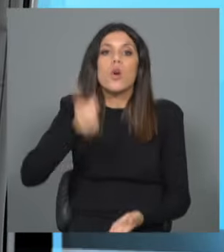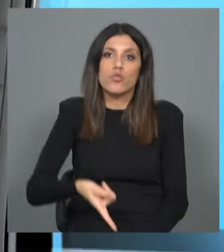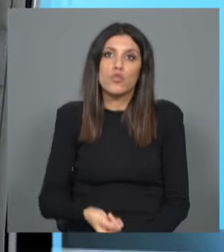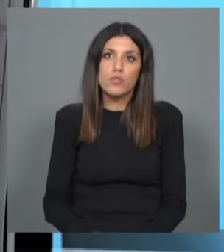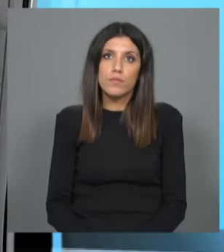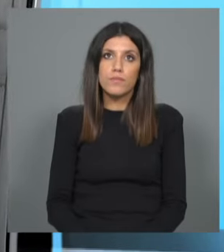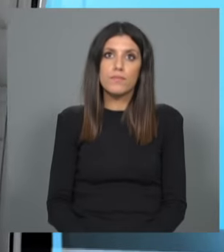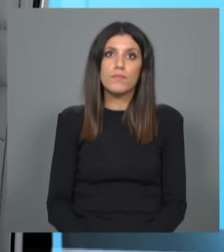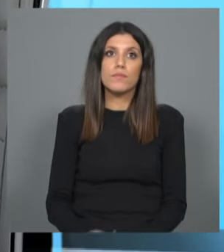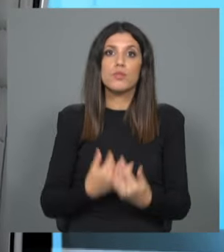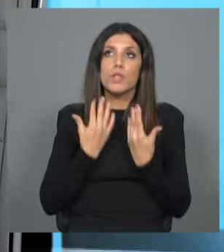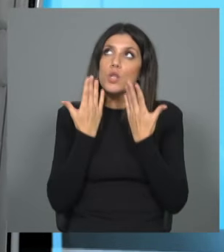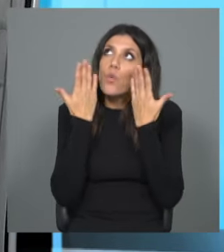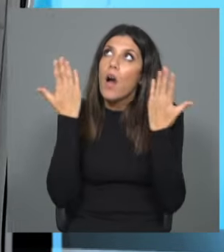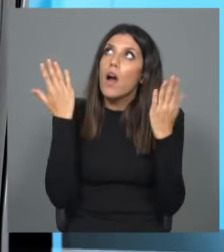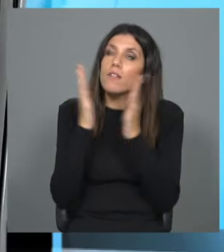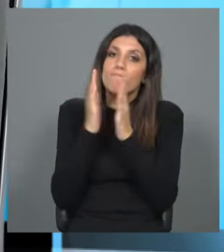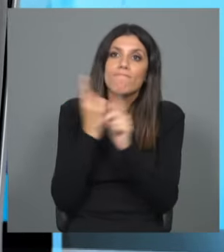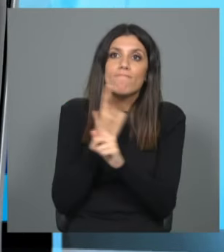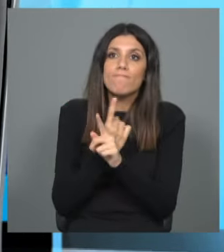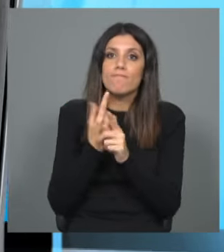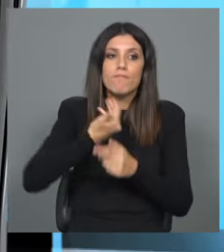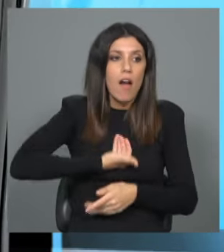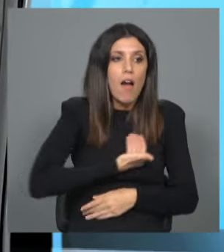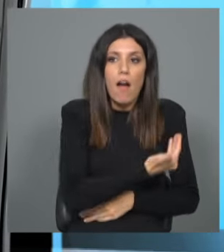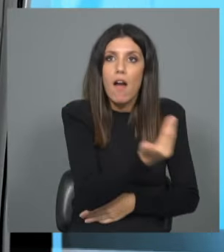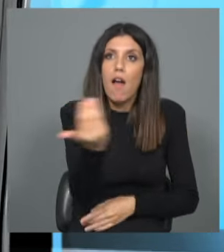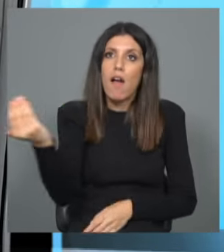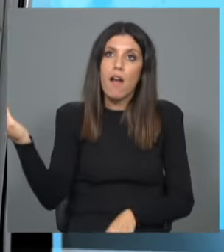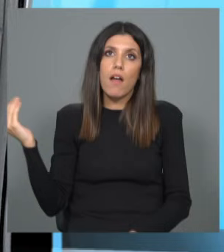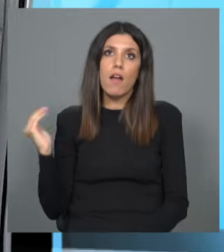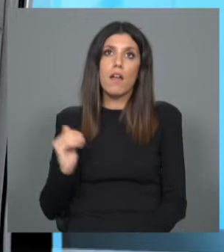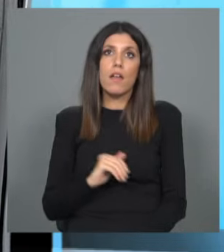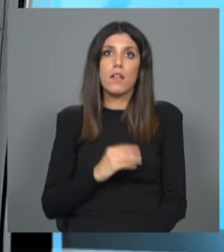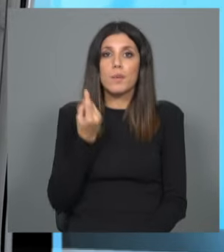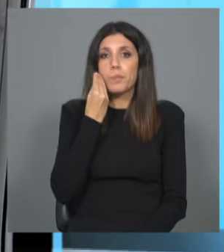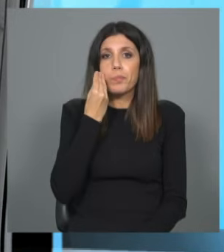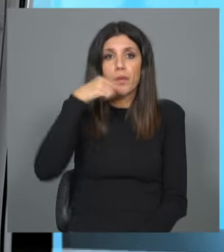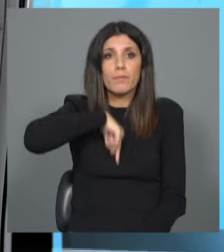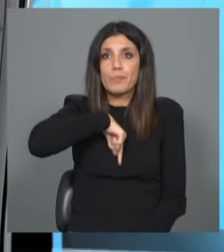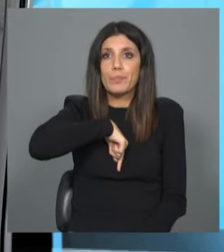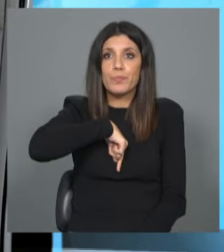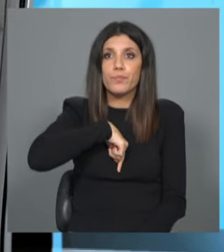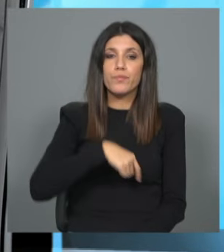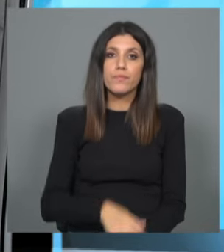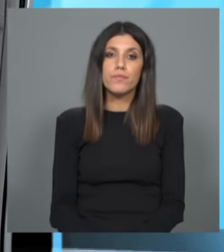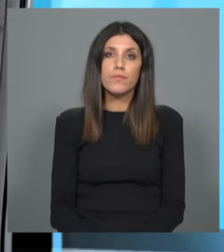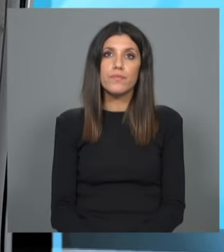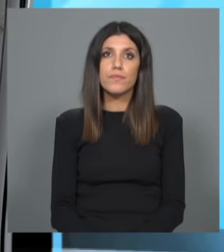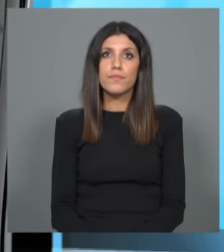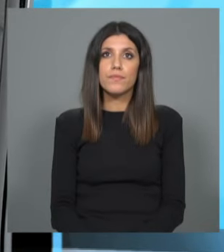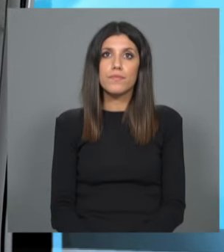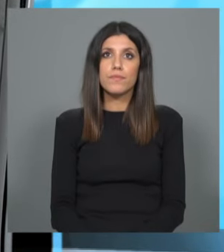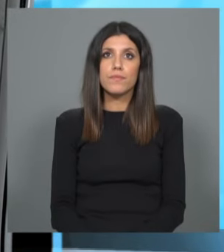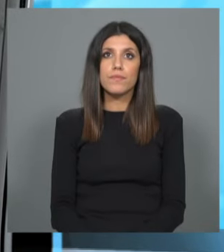A dimensão espiritual está presente em todos nós, é algo inerente ao ser humano e que tem